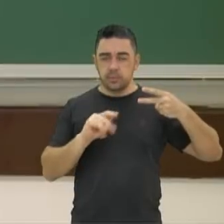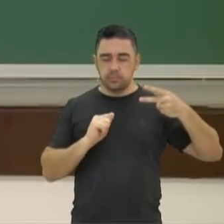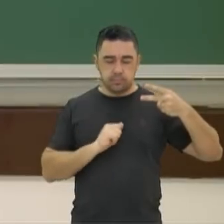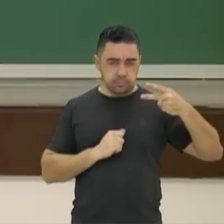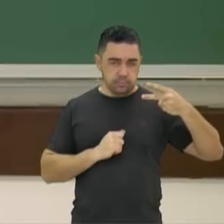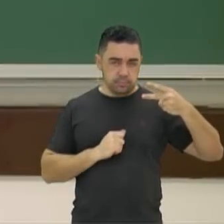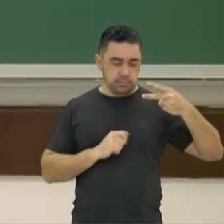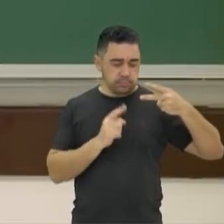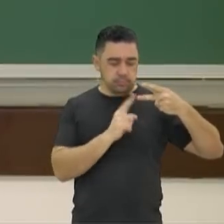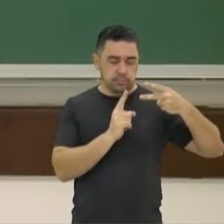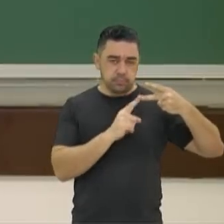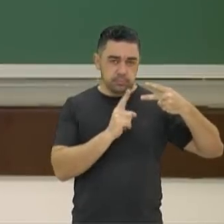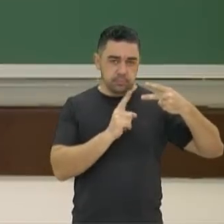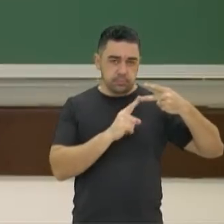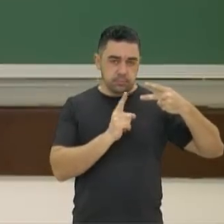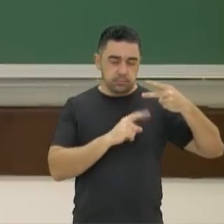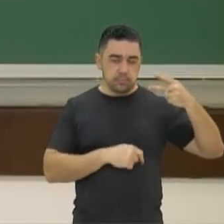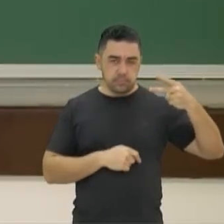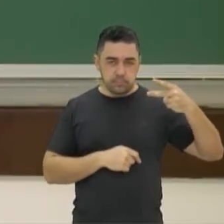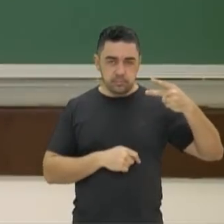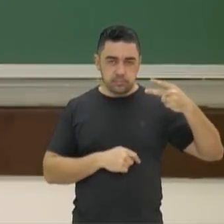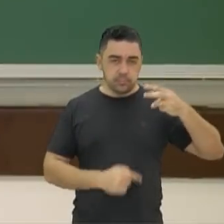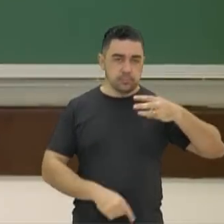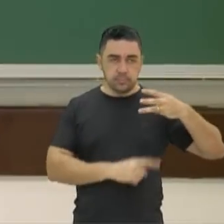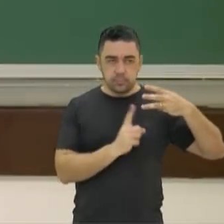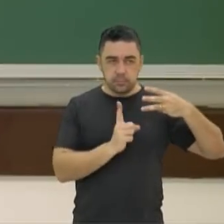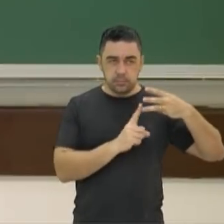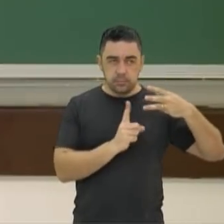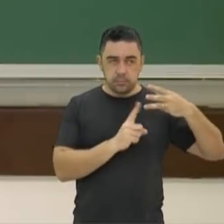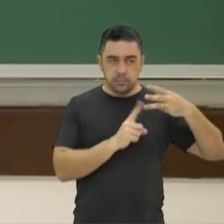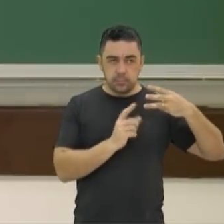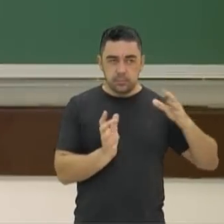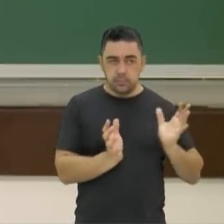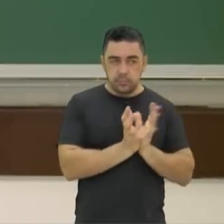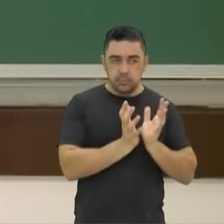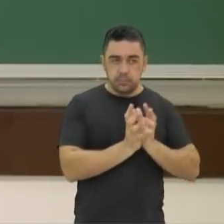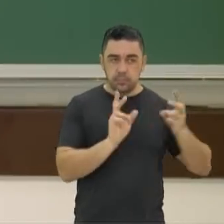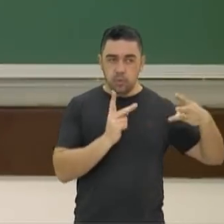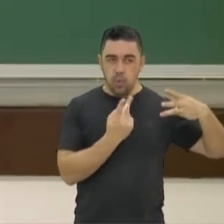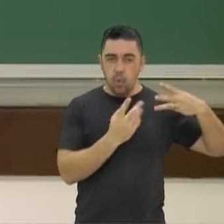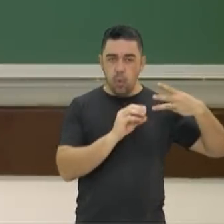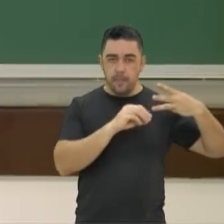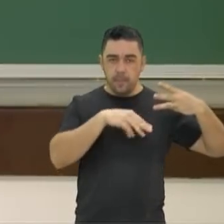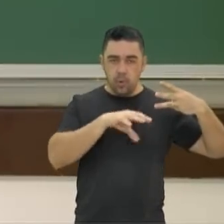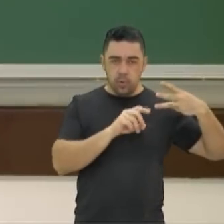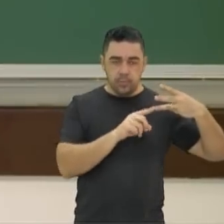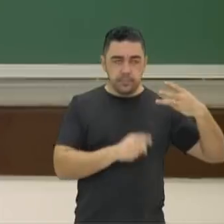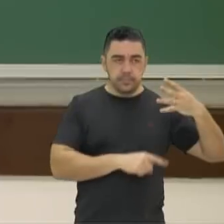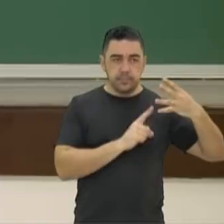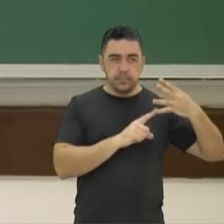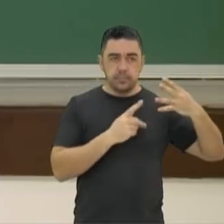outro ramo, com várias espécies de Australopithecus. Aqui o gênero Homo e ainda o